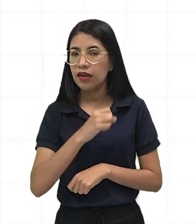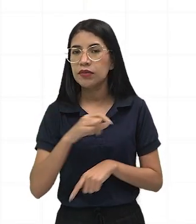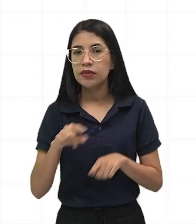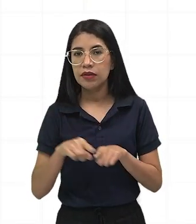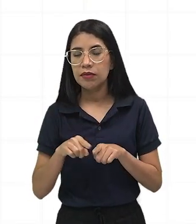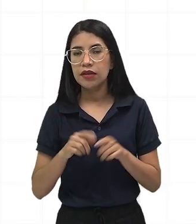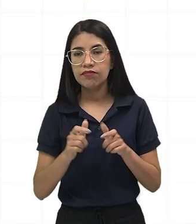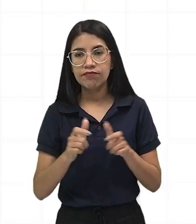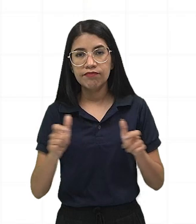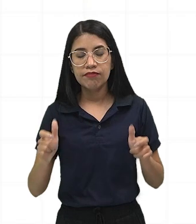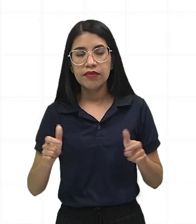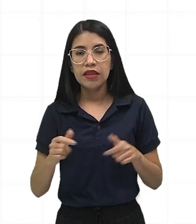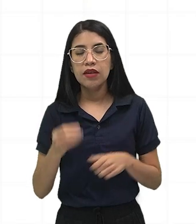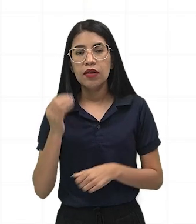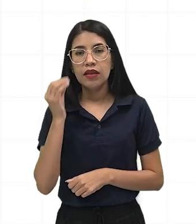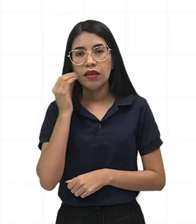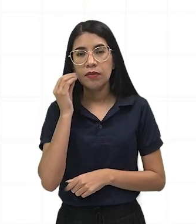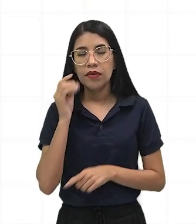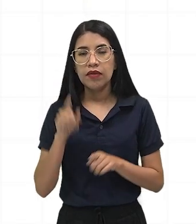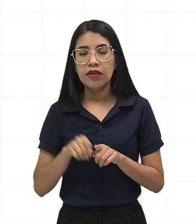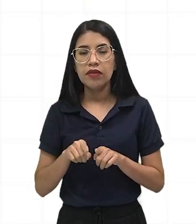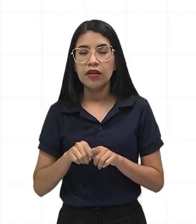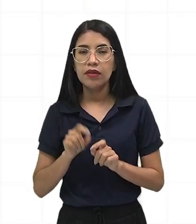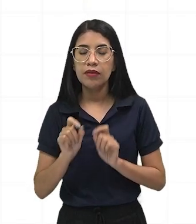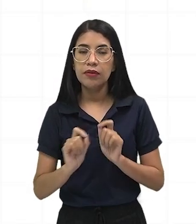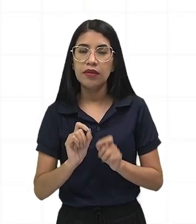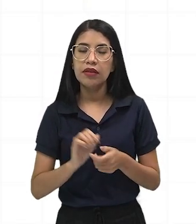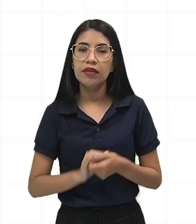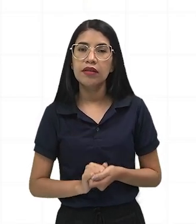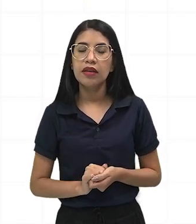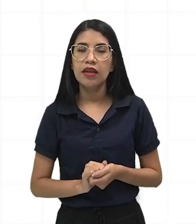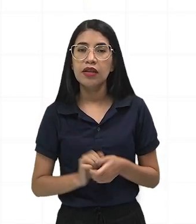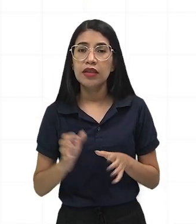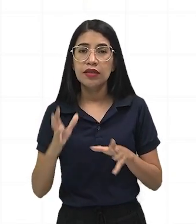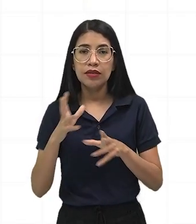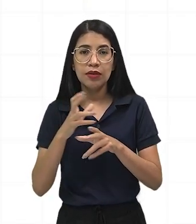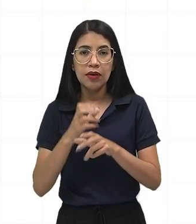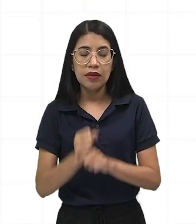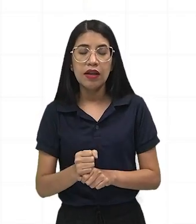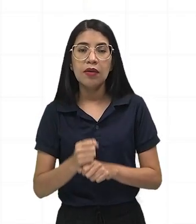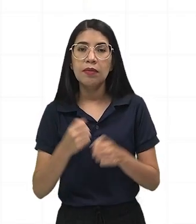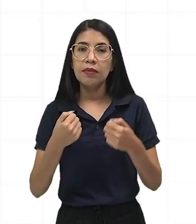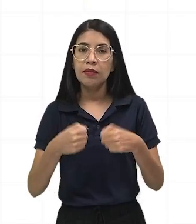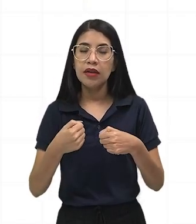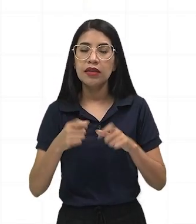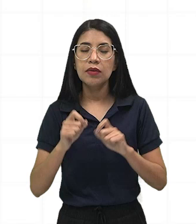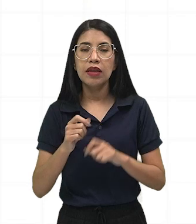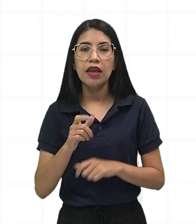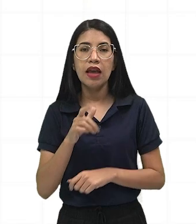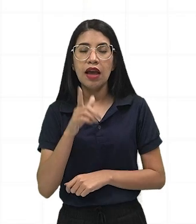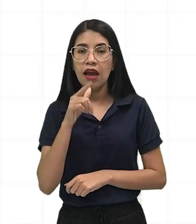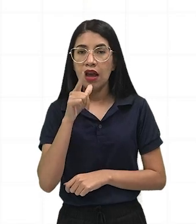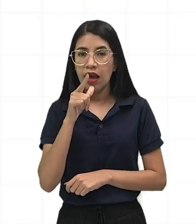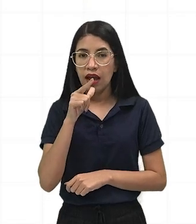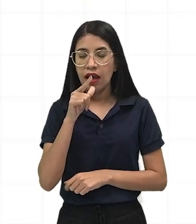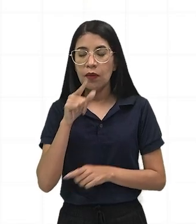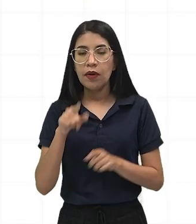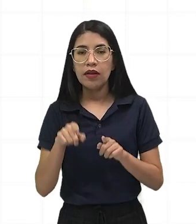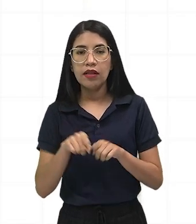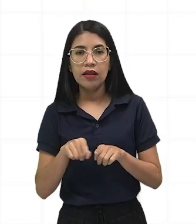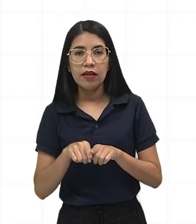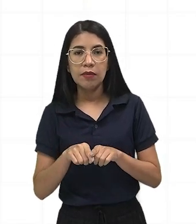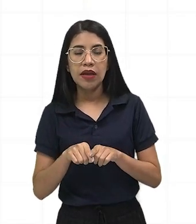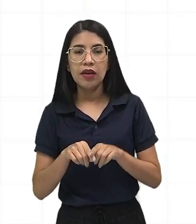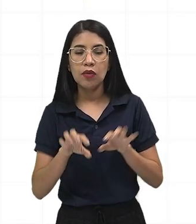rápido, Então, nós temos aí. E essas 2.300.000 pessoas, elas precisam de abastecimento de água, precisam passar